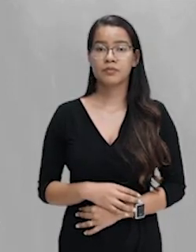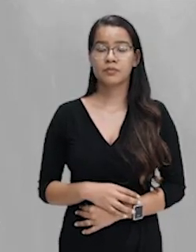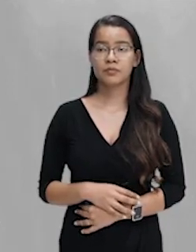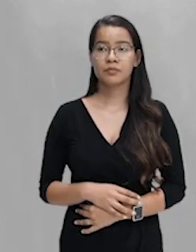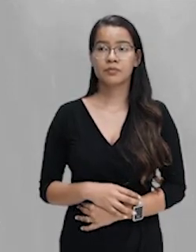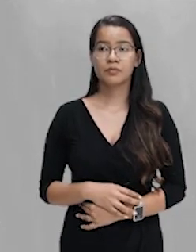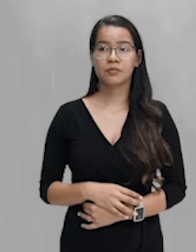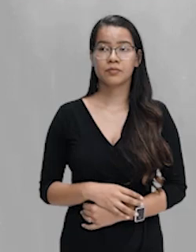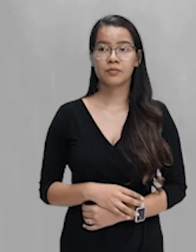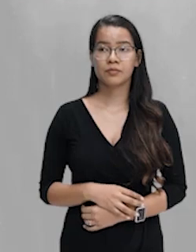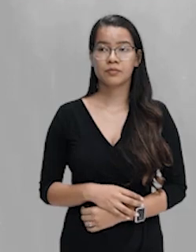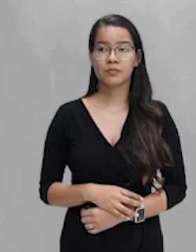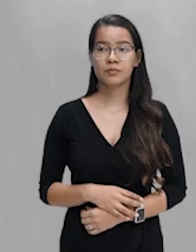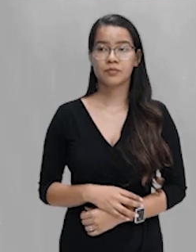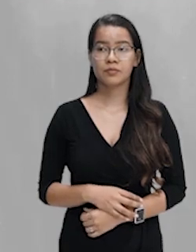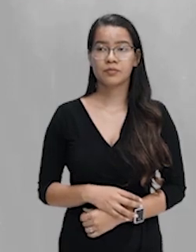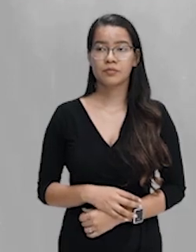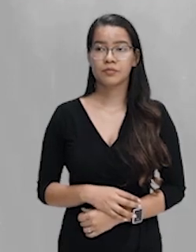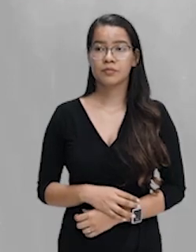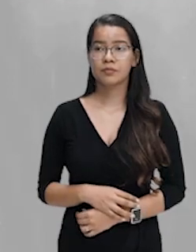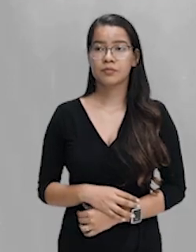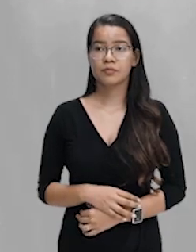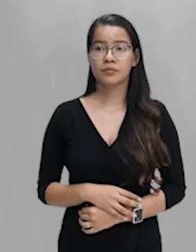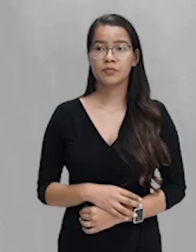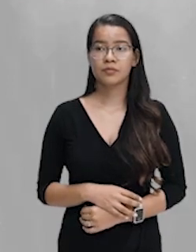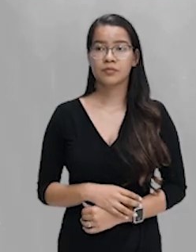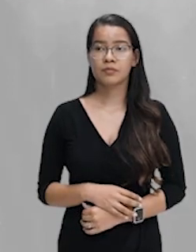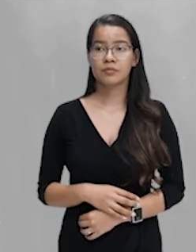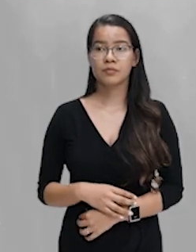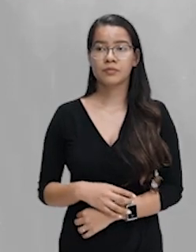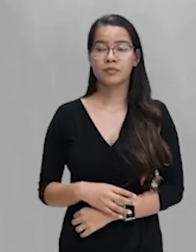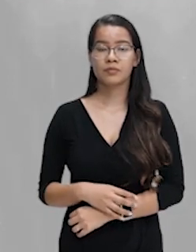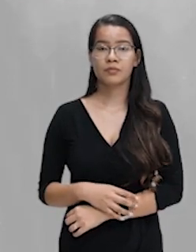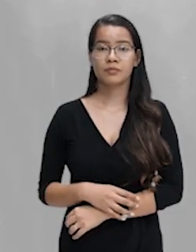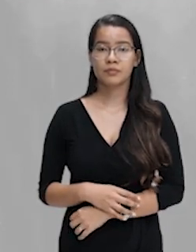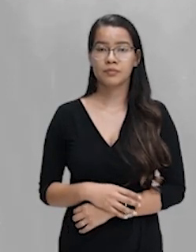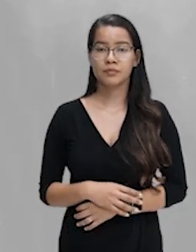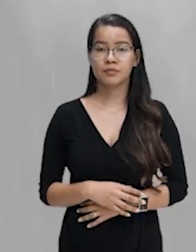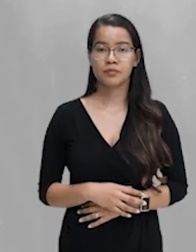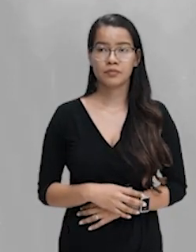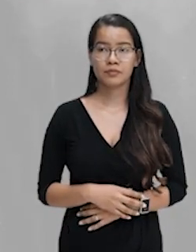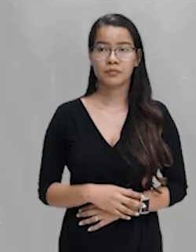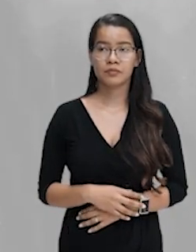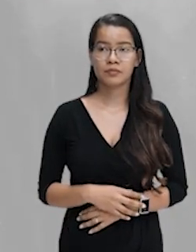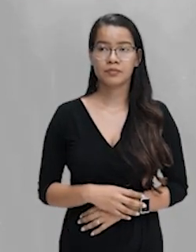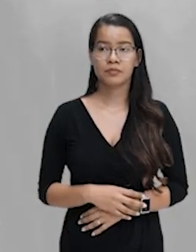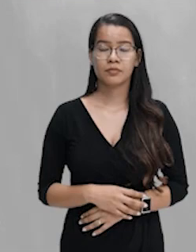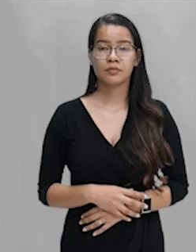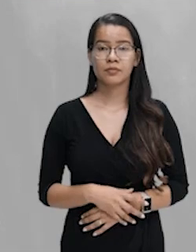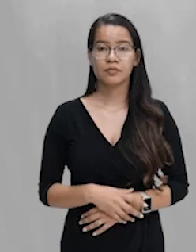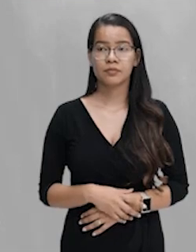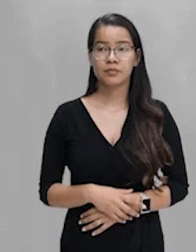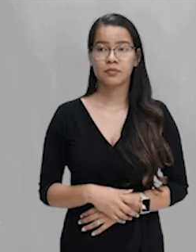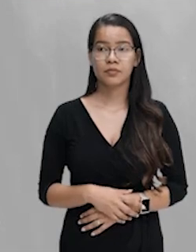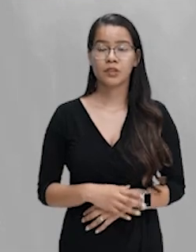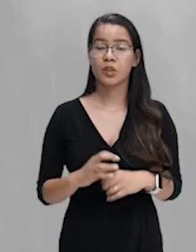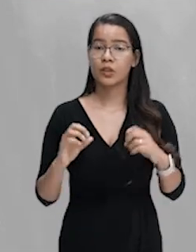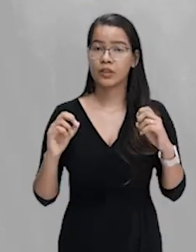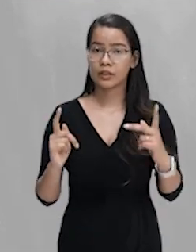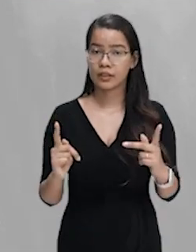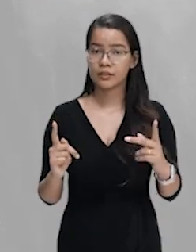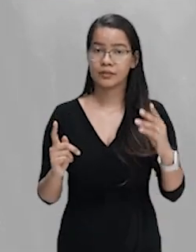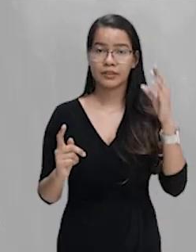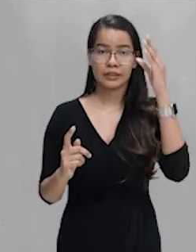habíais aprendido, ellos, ellas y ustedes habían aprendido.